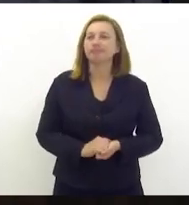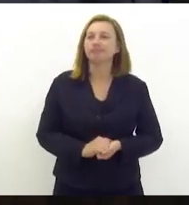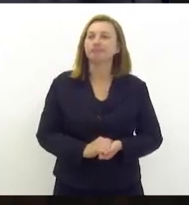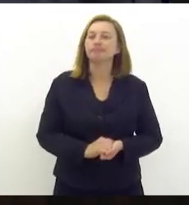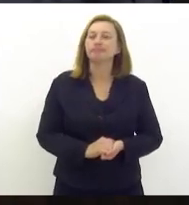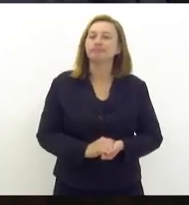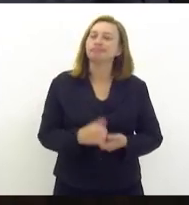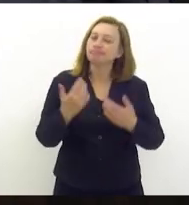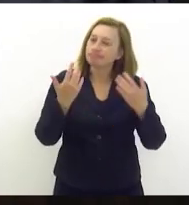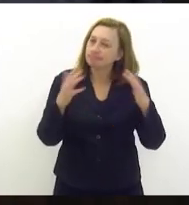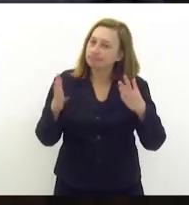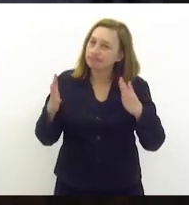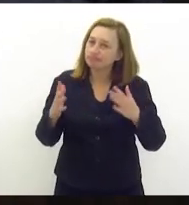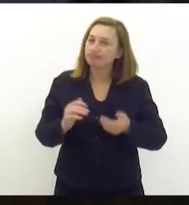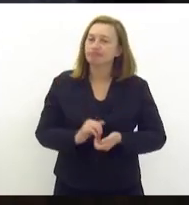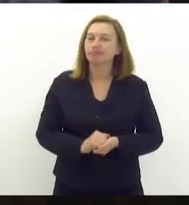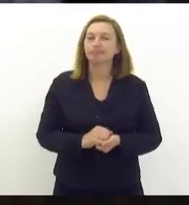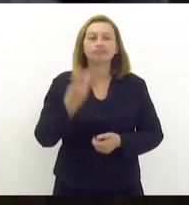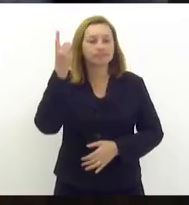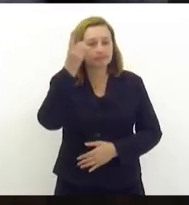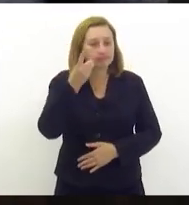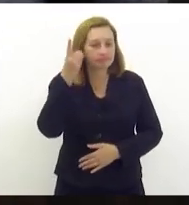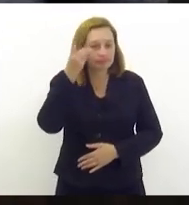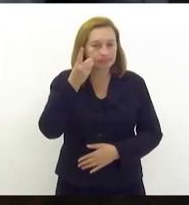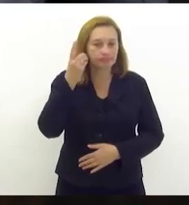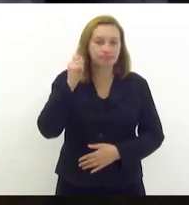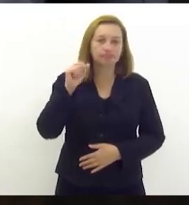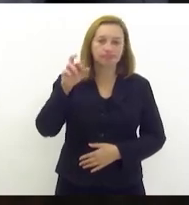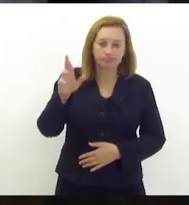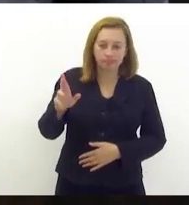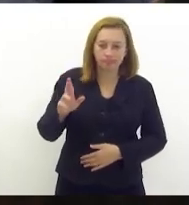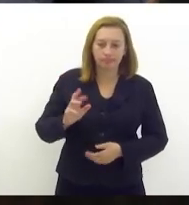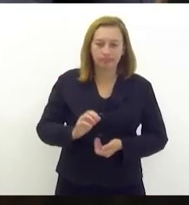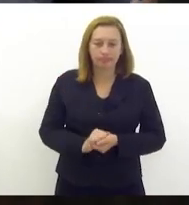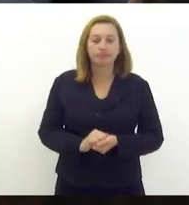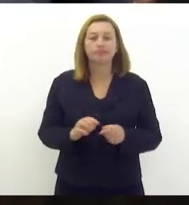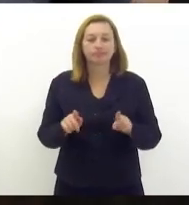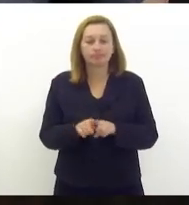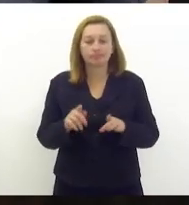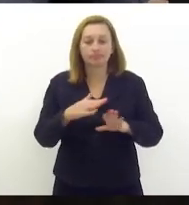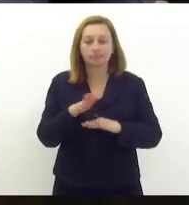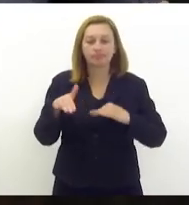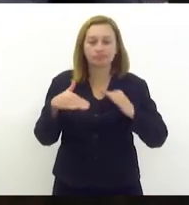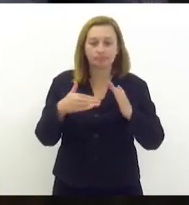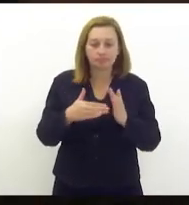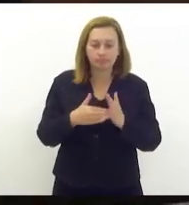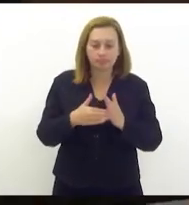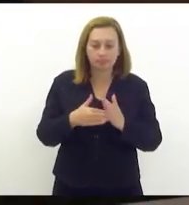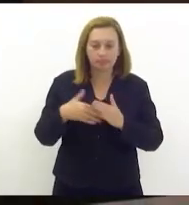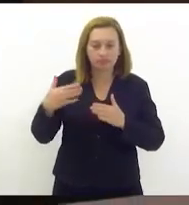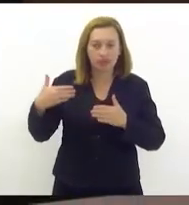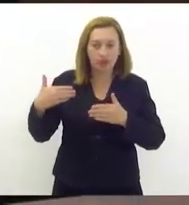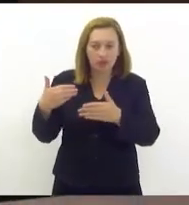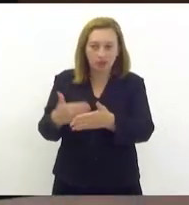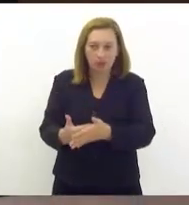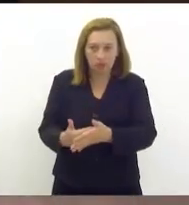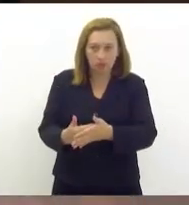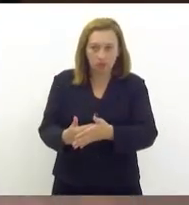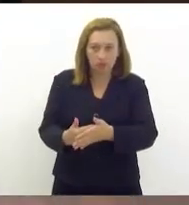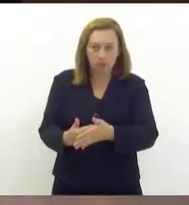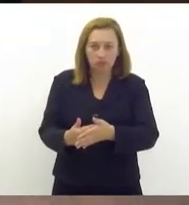quero parabenizar o deputado Rosemberg Reis e também a todos que ao longo do